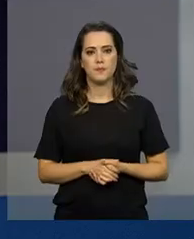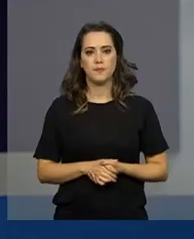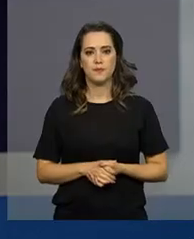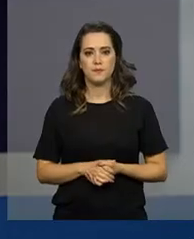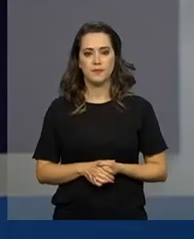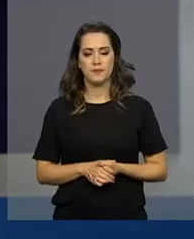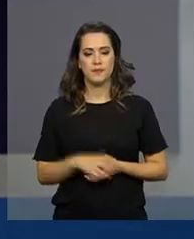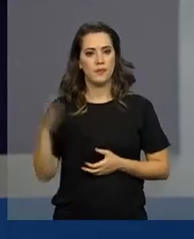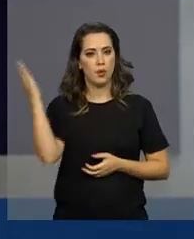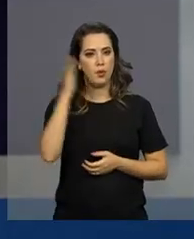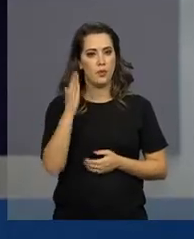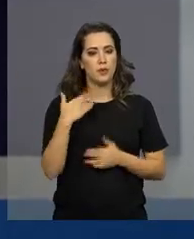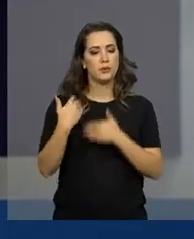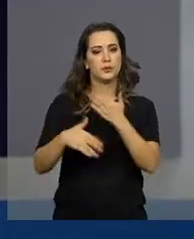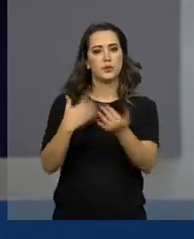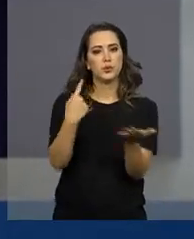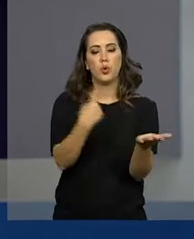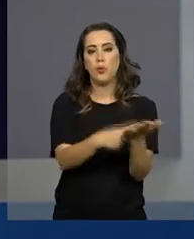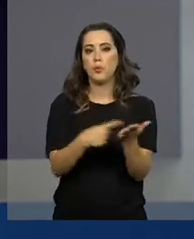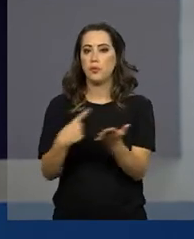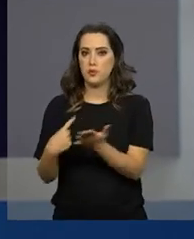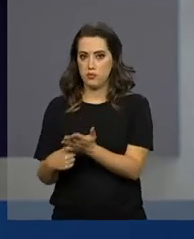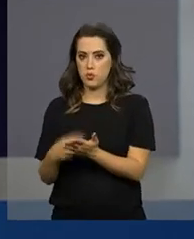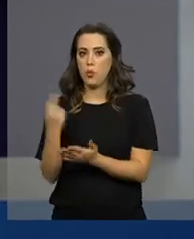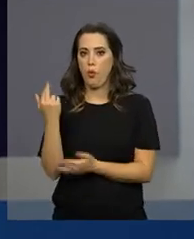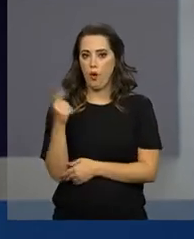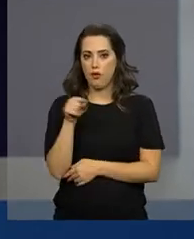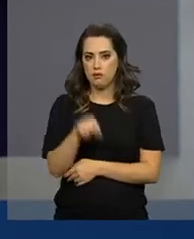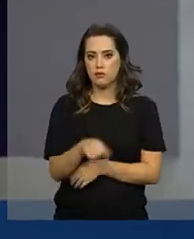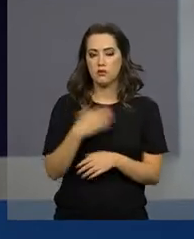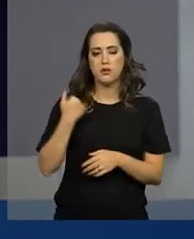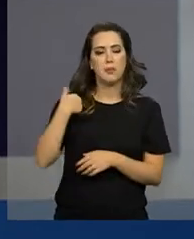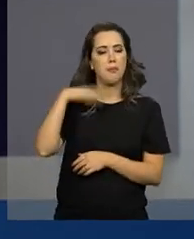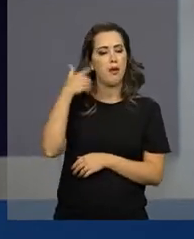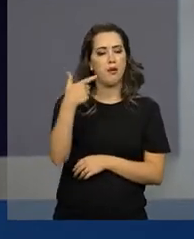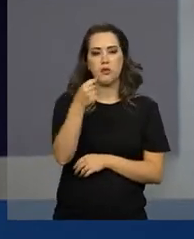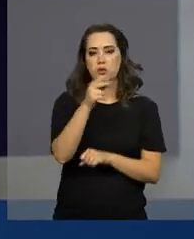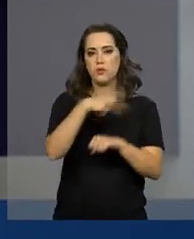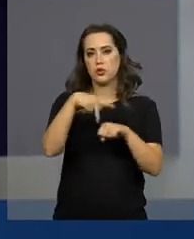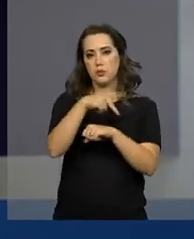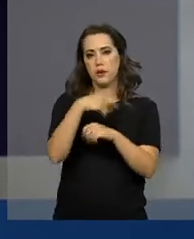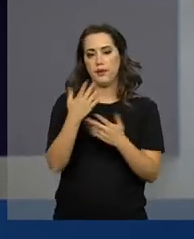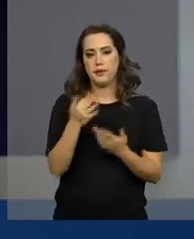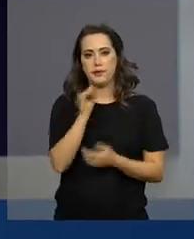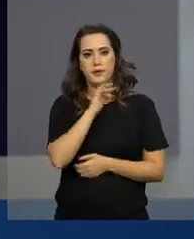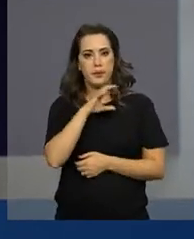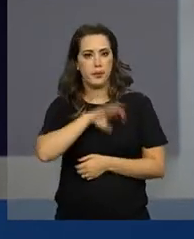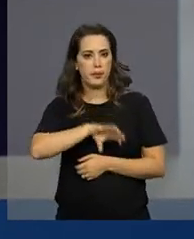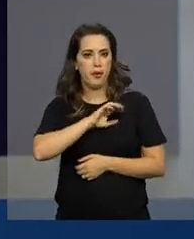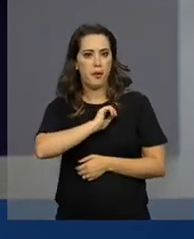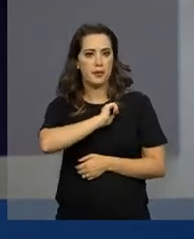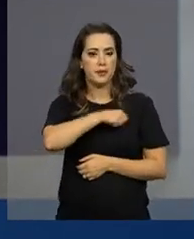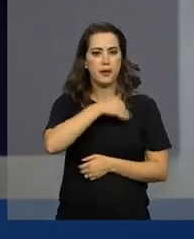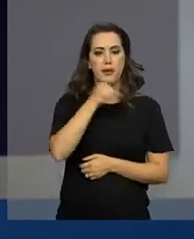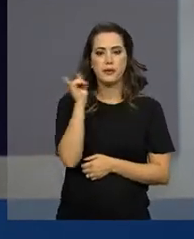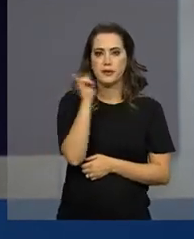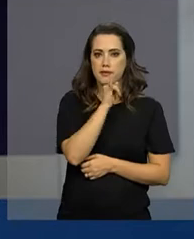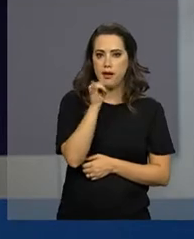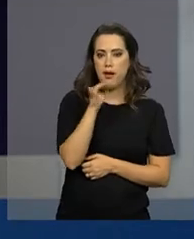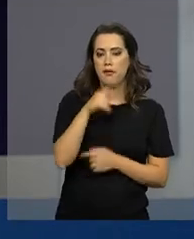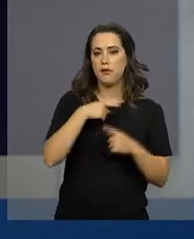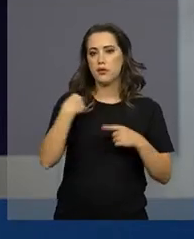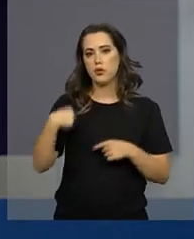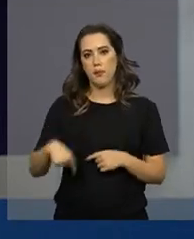O Brasil mantém acordos semelhantes a este com mais de 20 países como Portugal, Espanha, Itália e Japão.